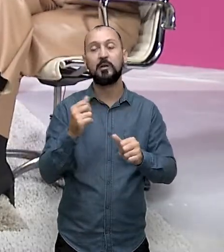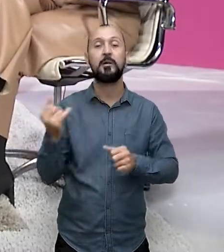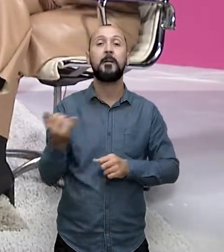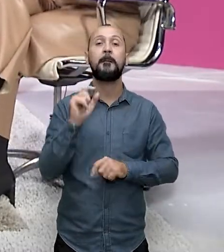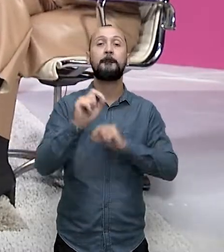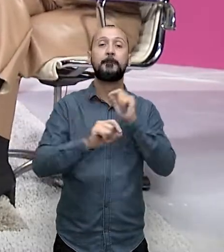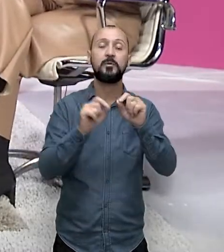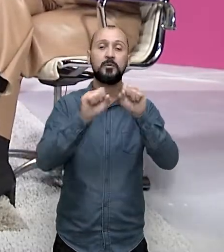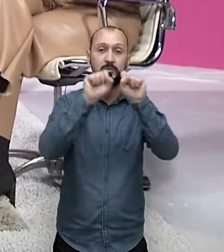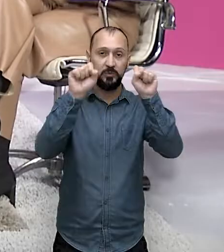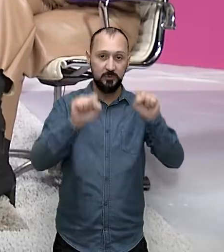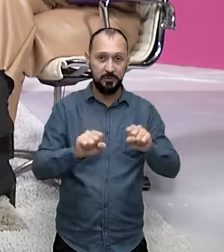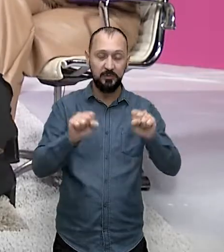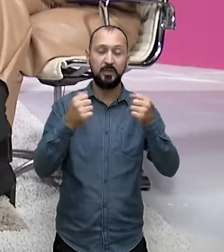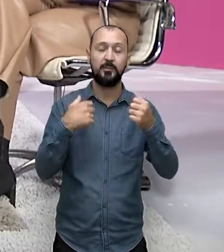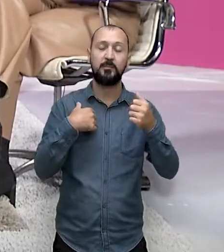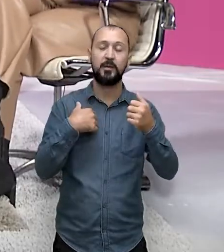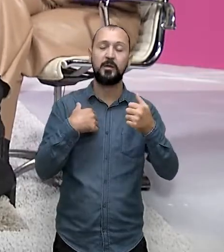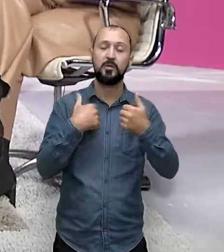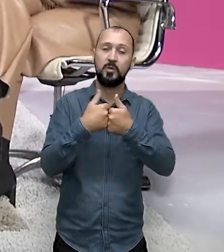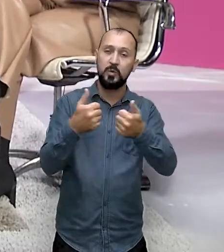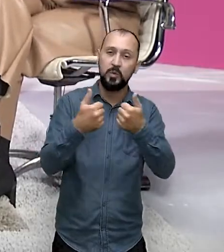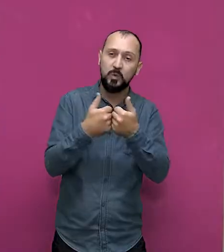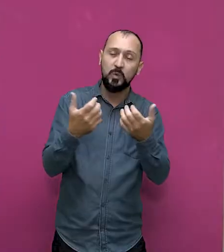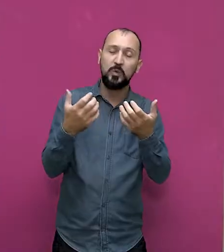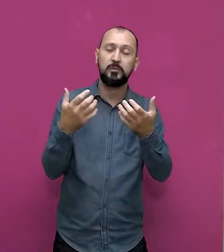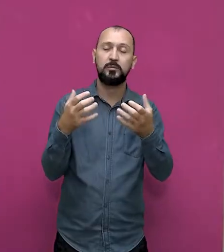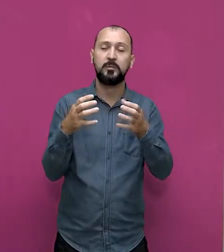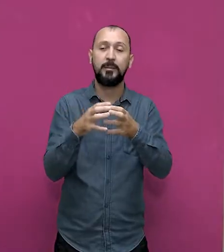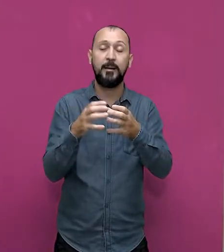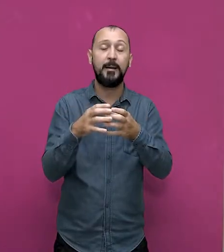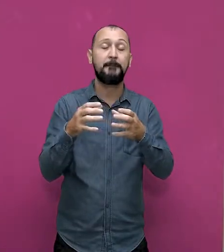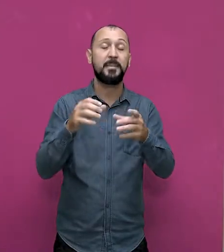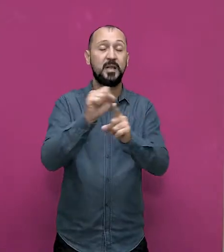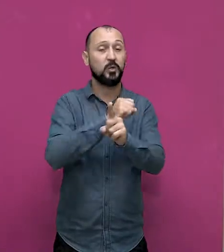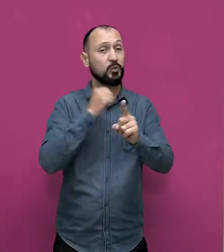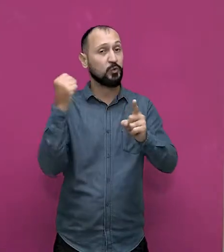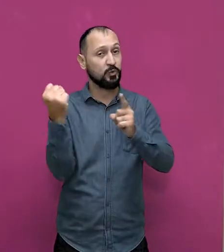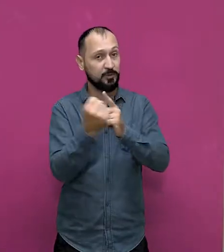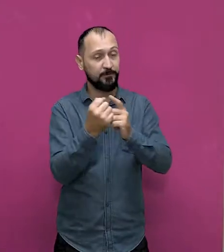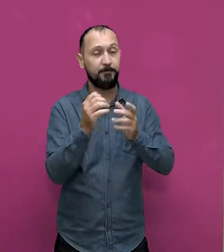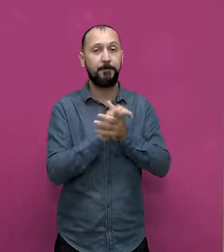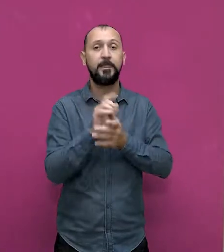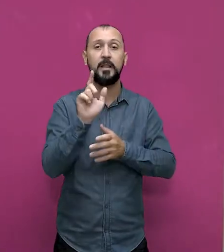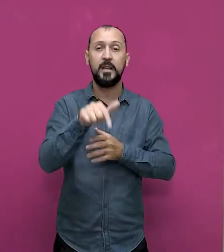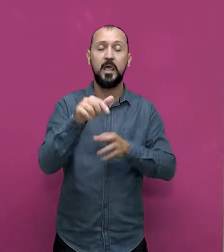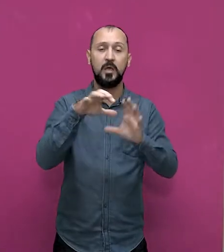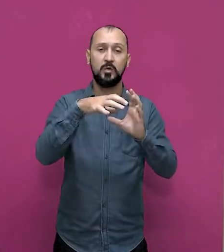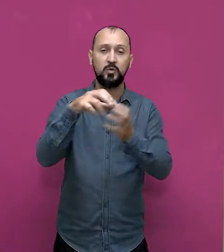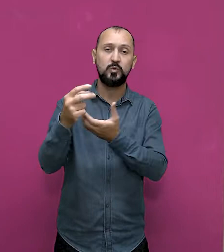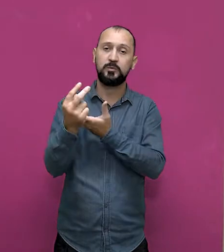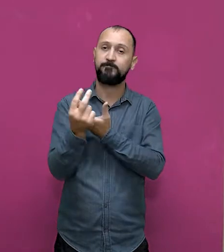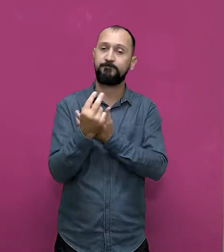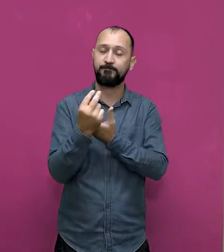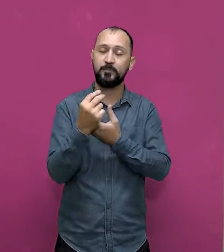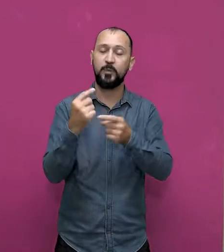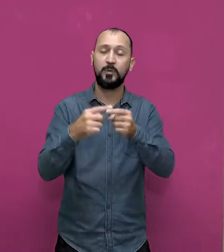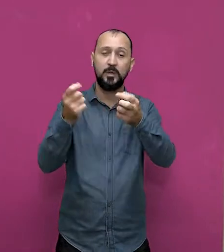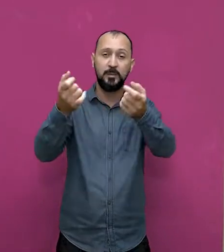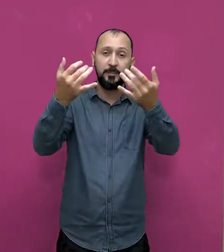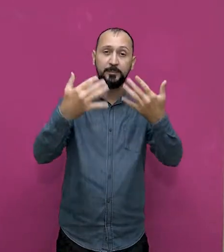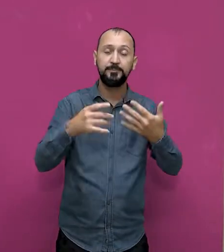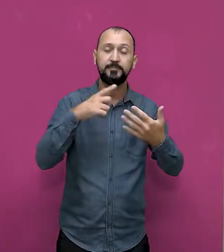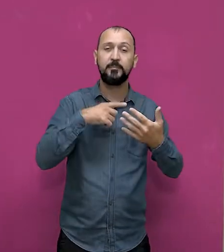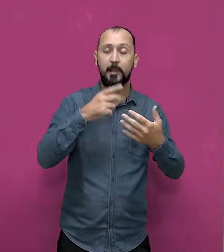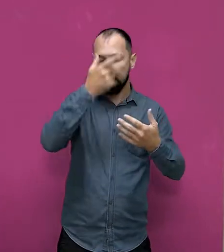a importância do sistema de transporte público, do transporte público para a sociedade, né? Ele é sustentável porque, como eu já